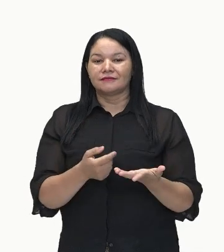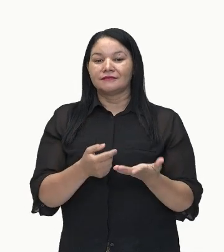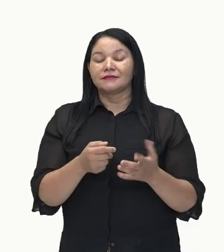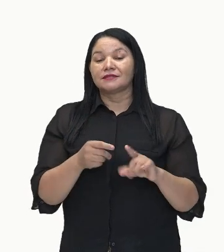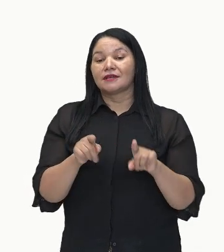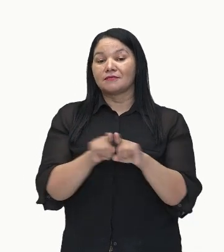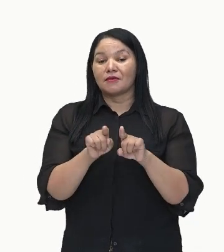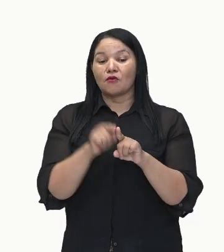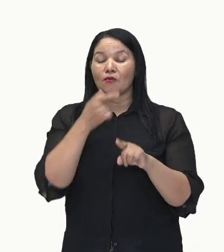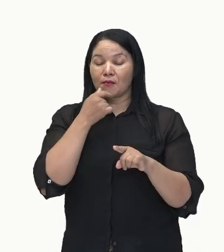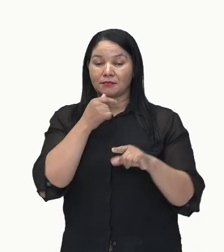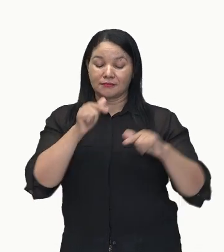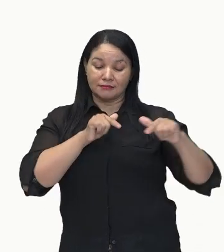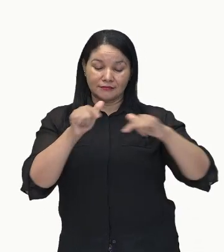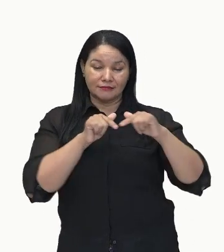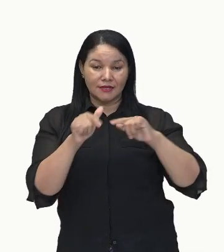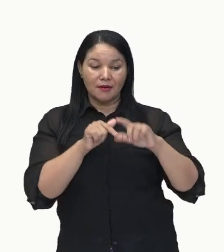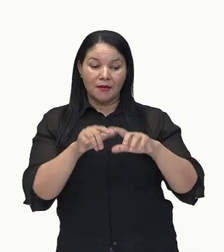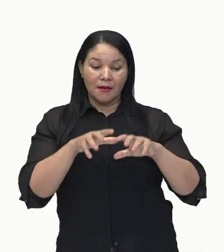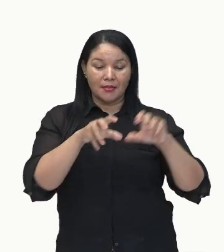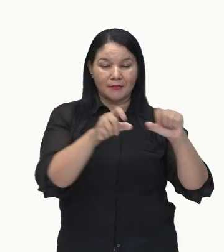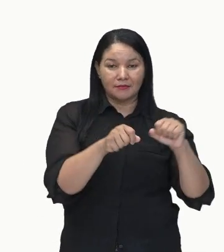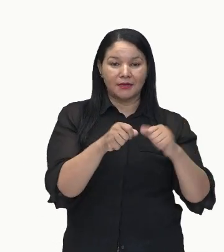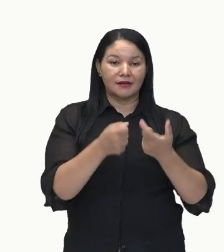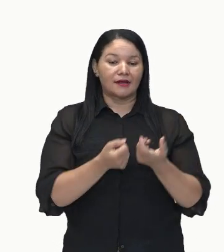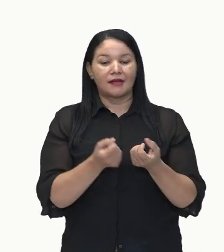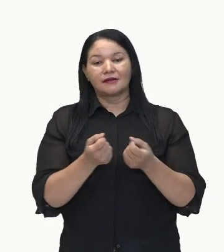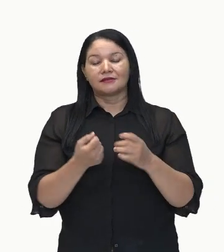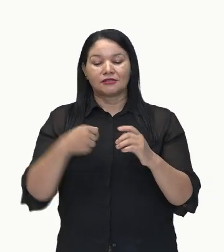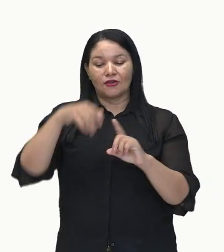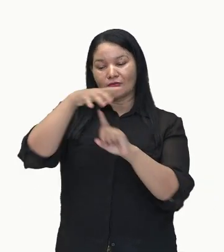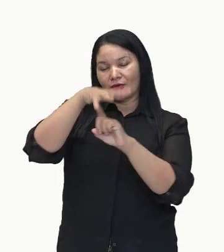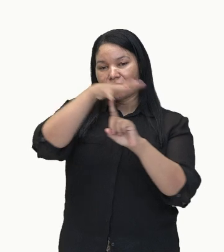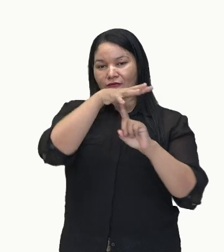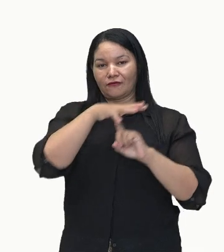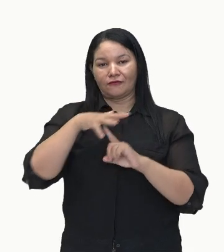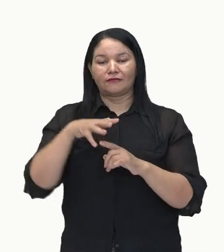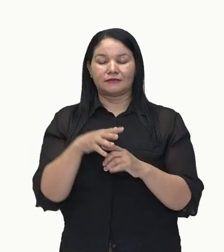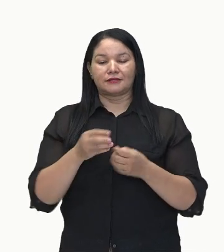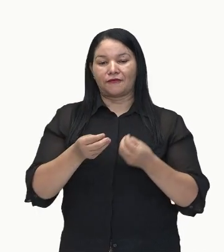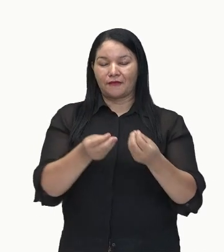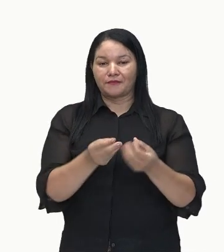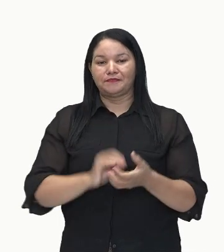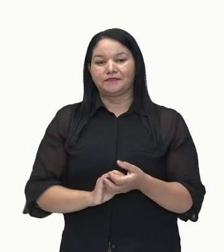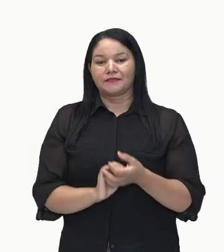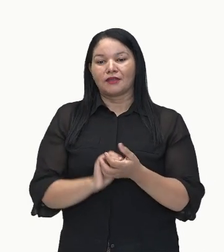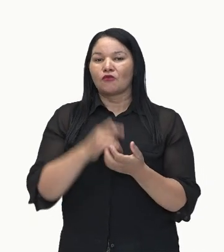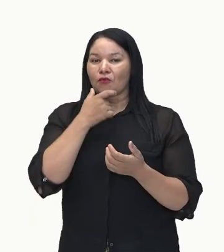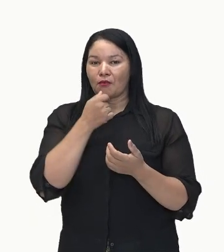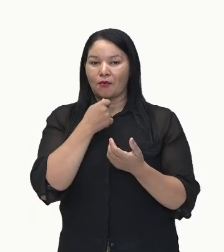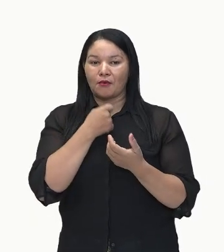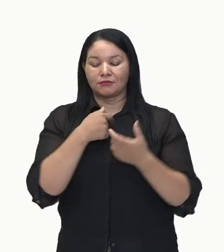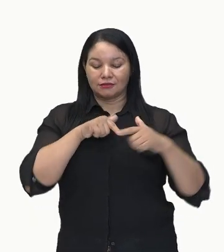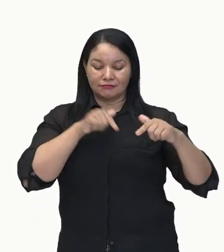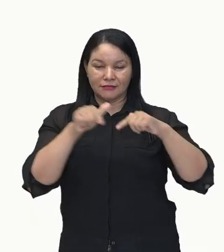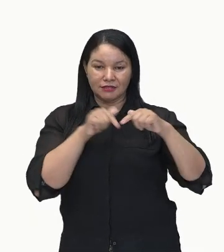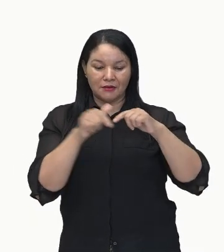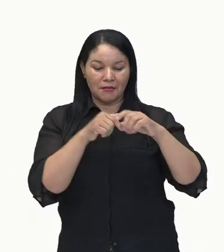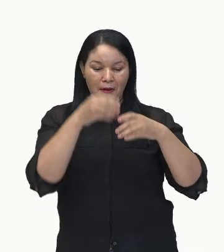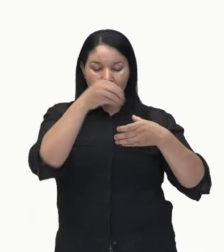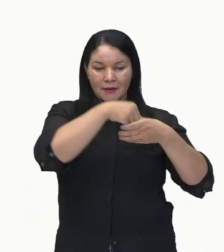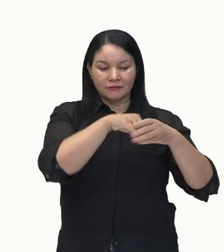colher. Então percebo que não há um grande esforço desse Jeca. Ele não planta, ele não